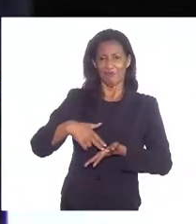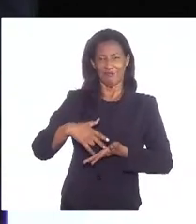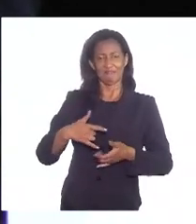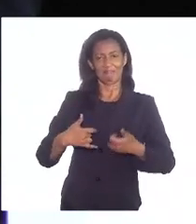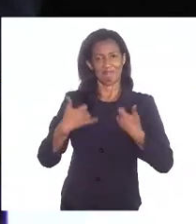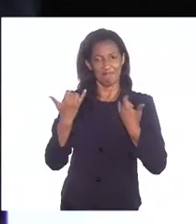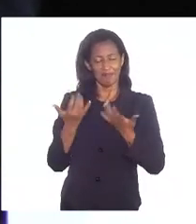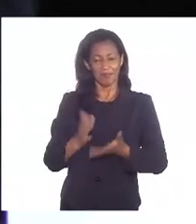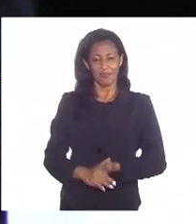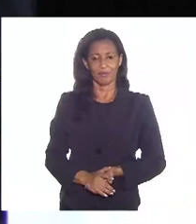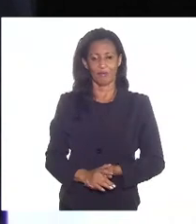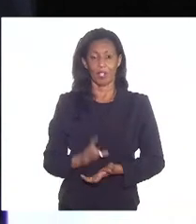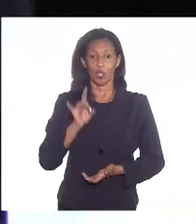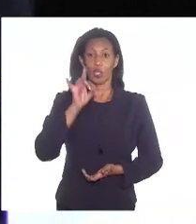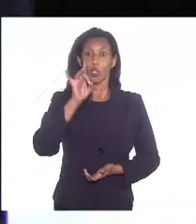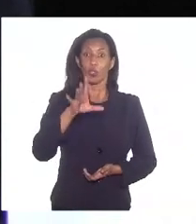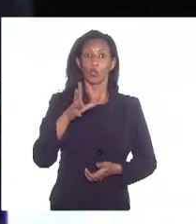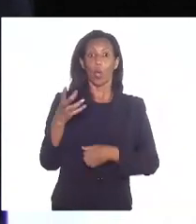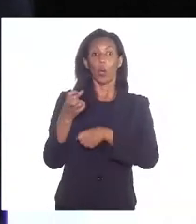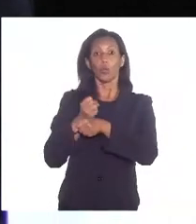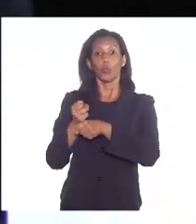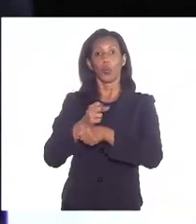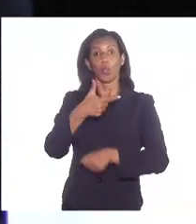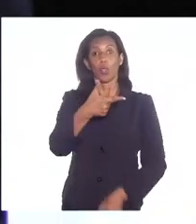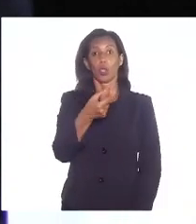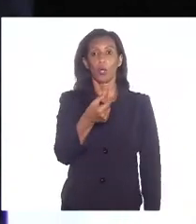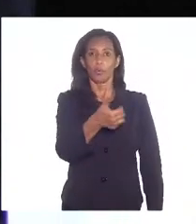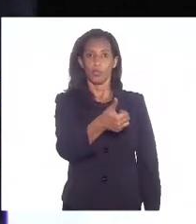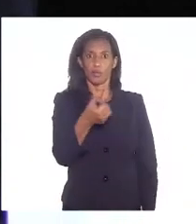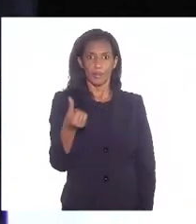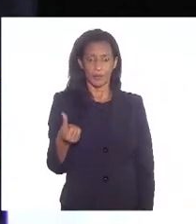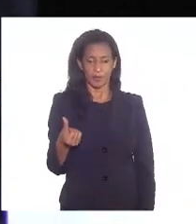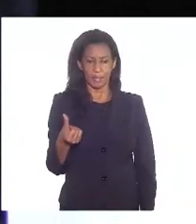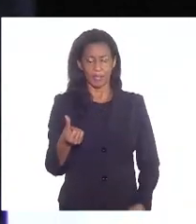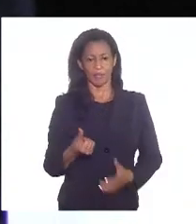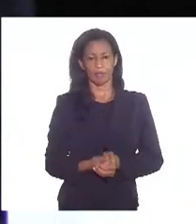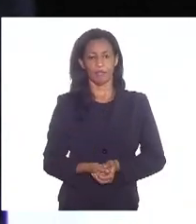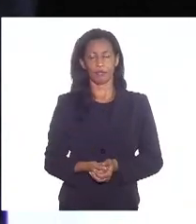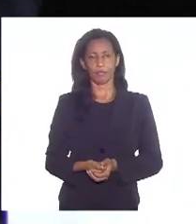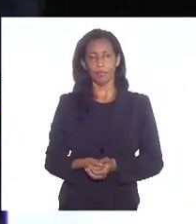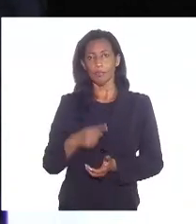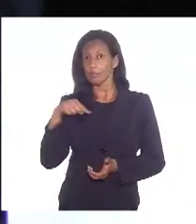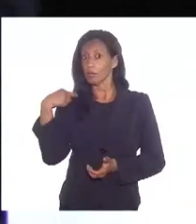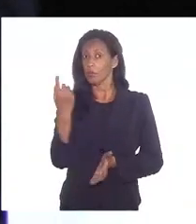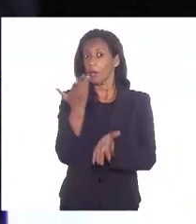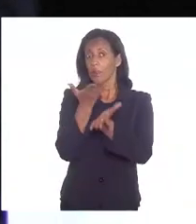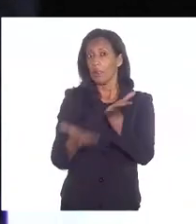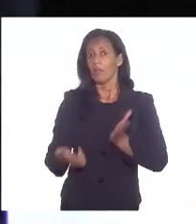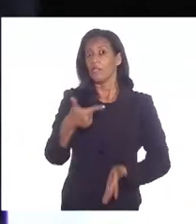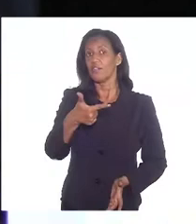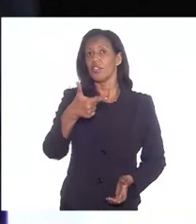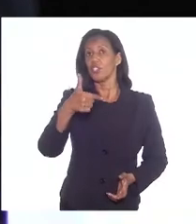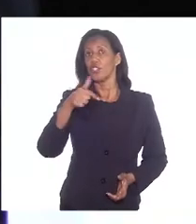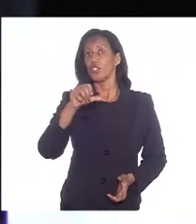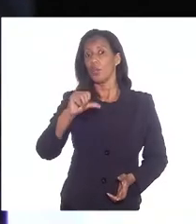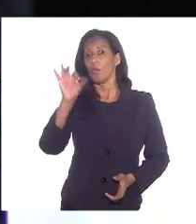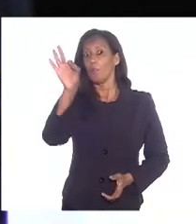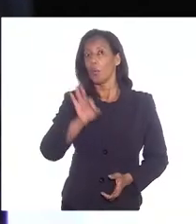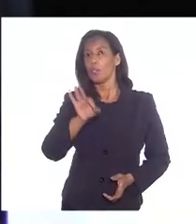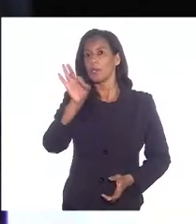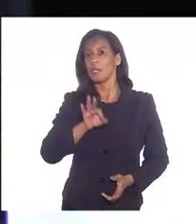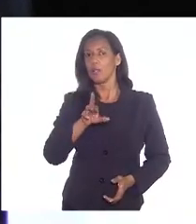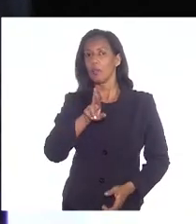só no ano de 16, nós perdemos 29% da nossa receita, o Estado do Rio de